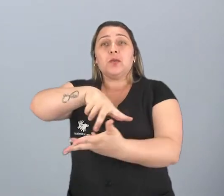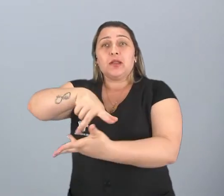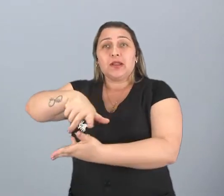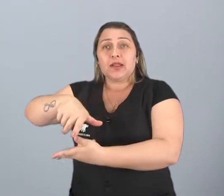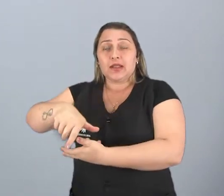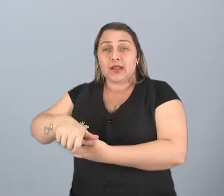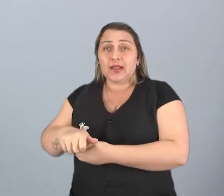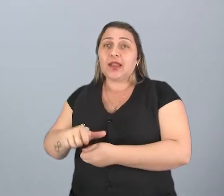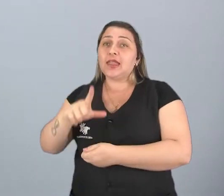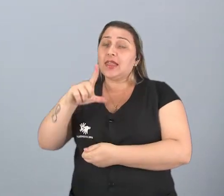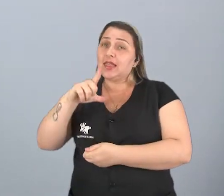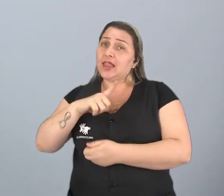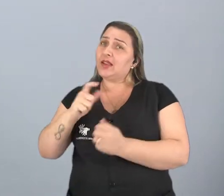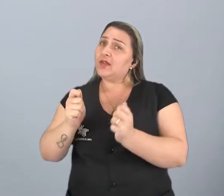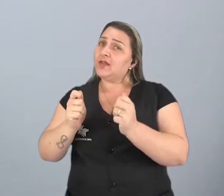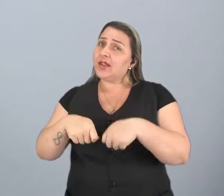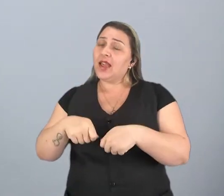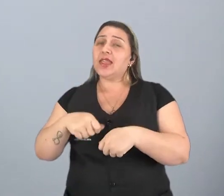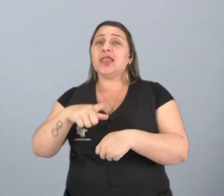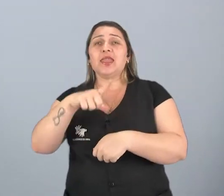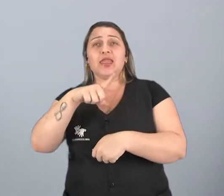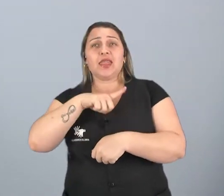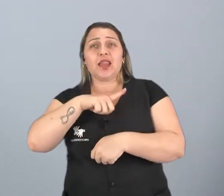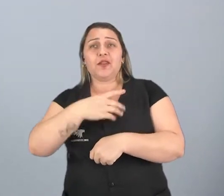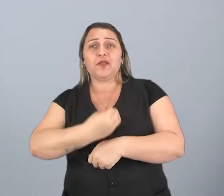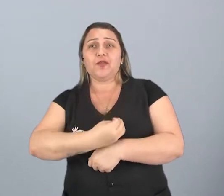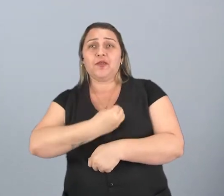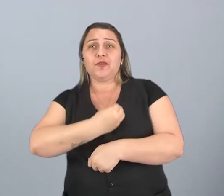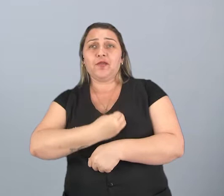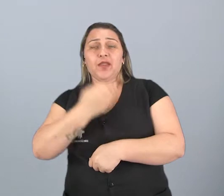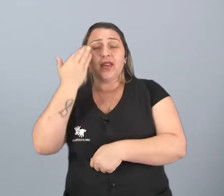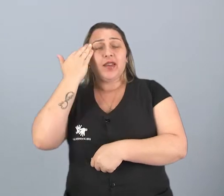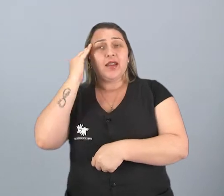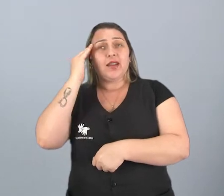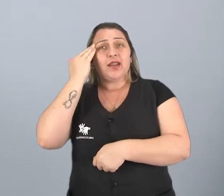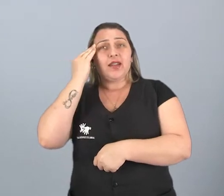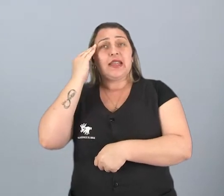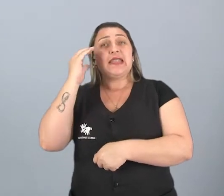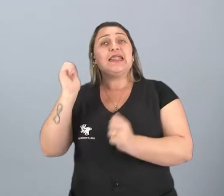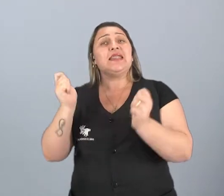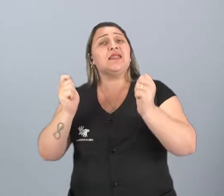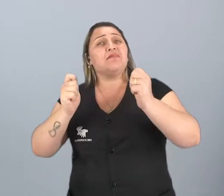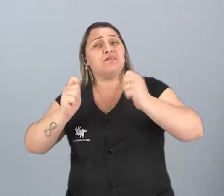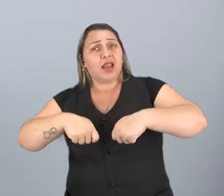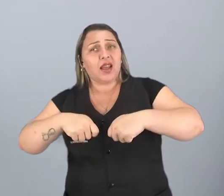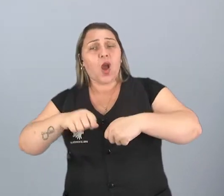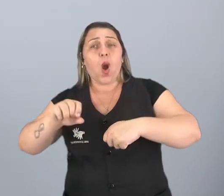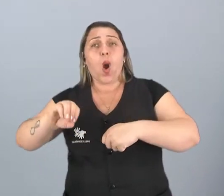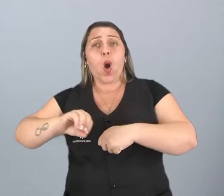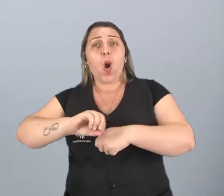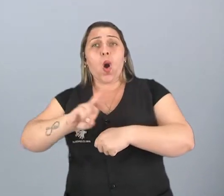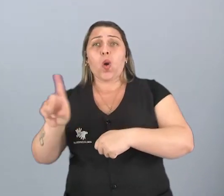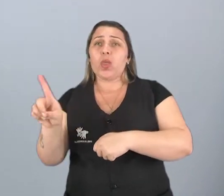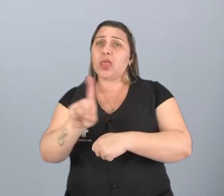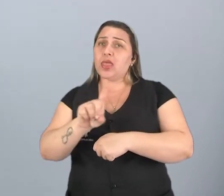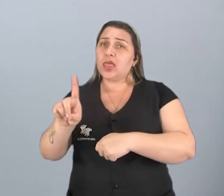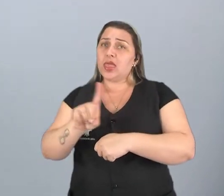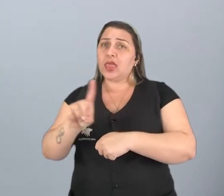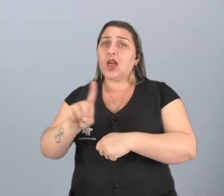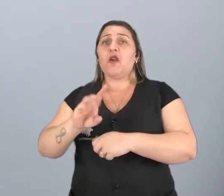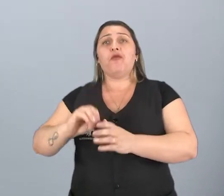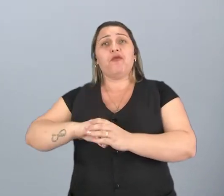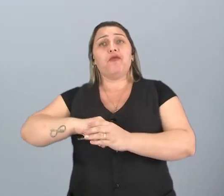que permitem com que exista vida e nós vamos entender um pouquinho se há possibilidade ou não de ocorrer